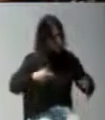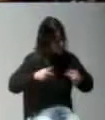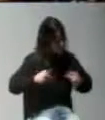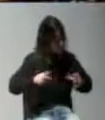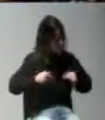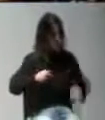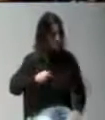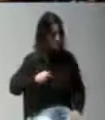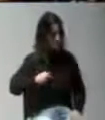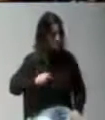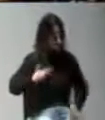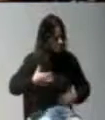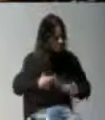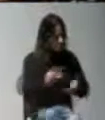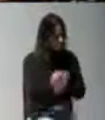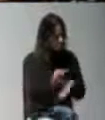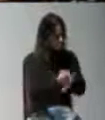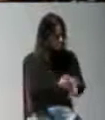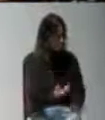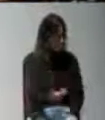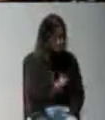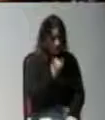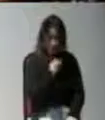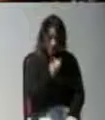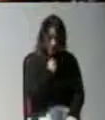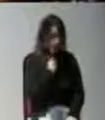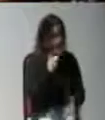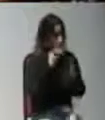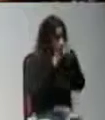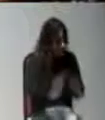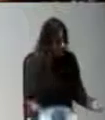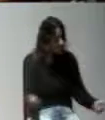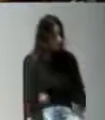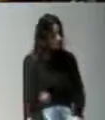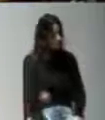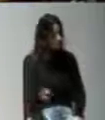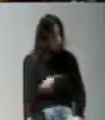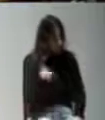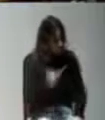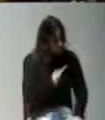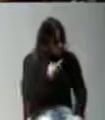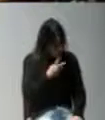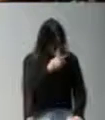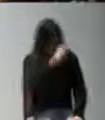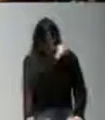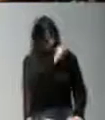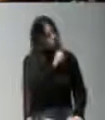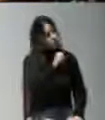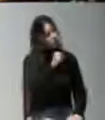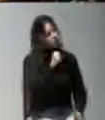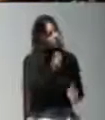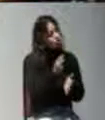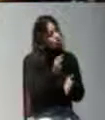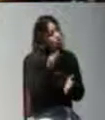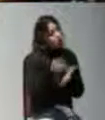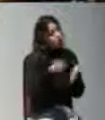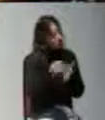de existir porque não haverá luta. E isto provoca muito medo. Somos poderosos.